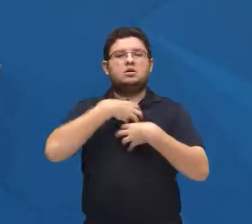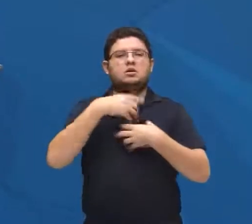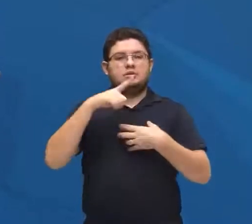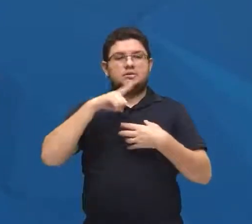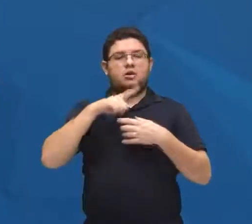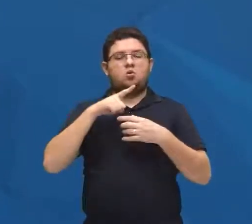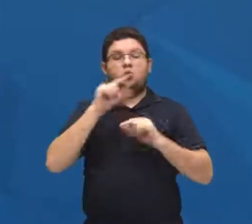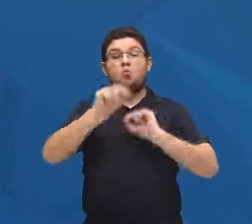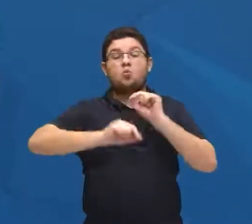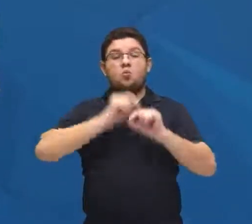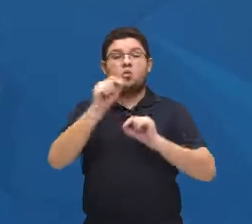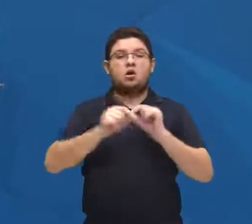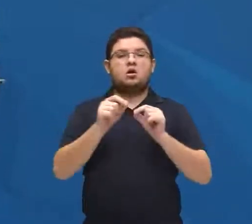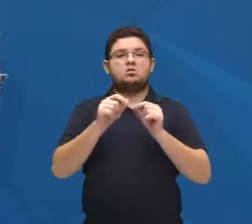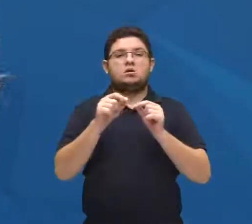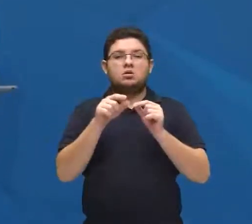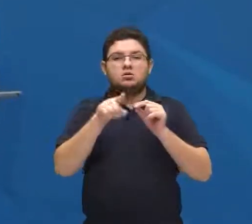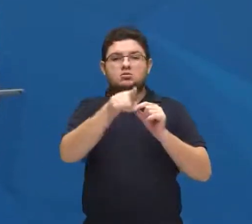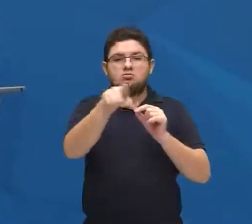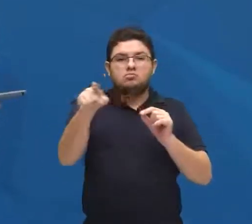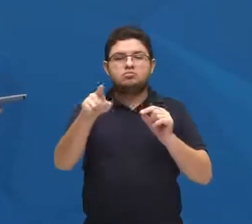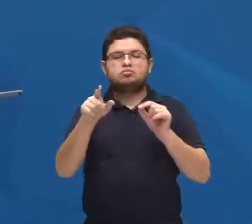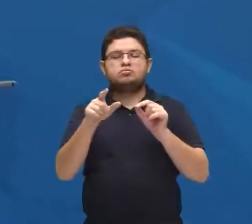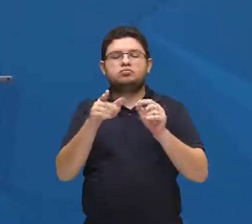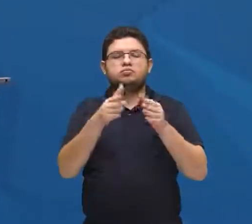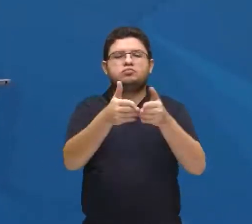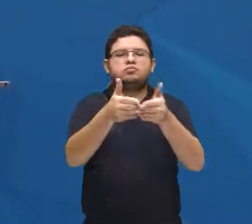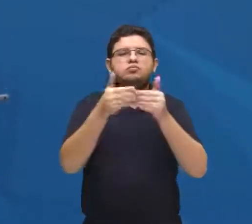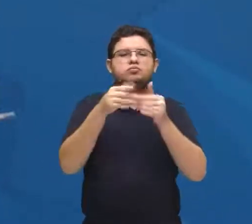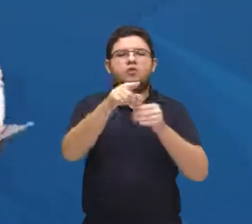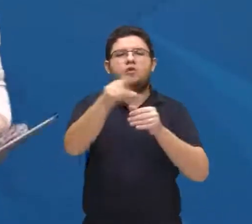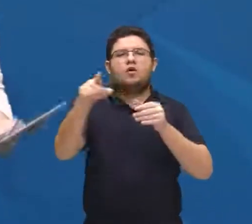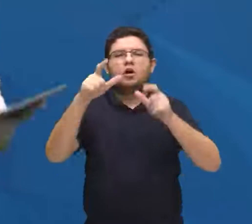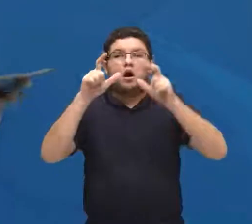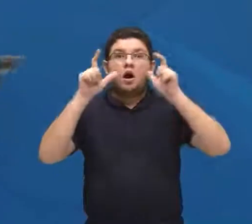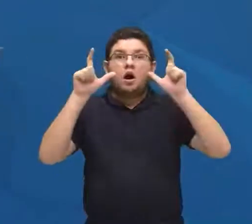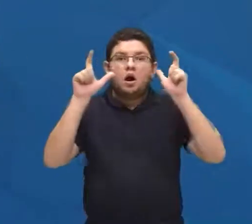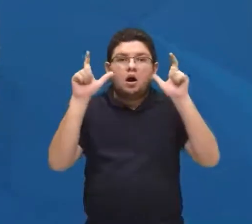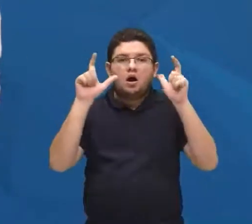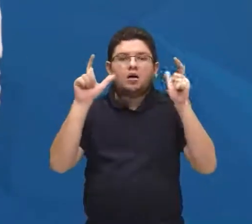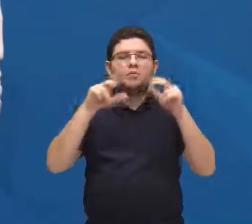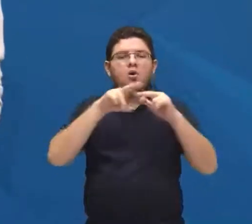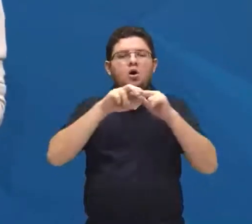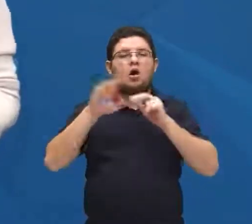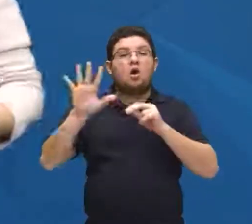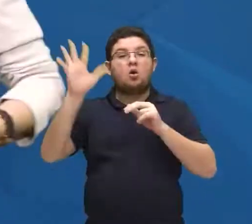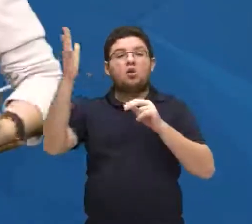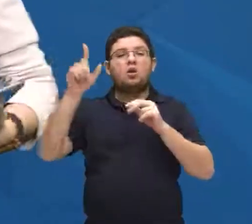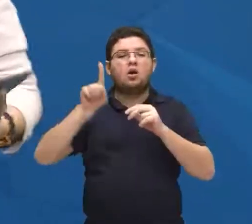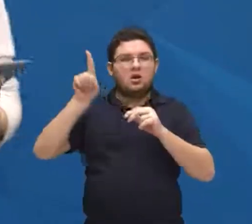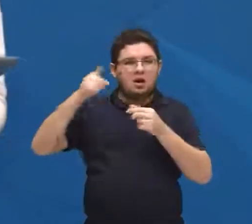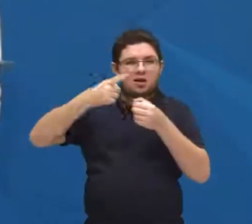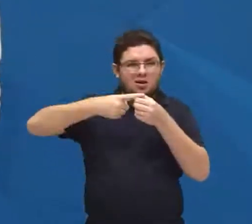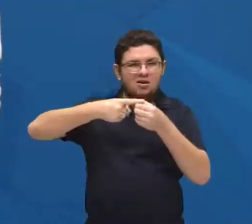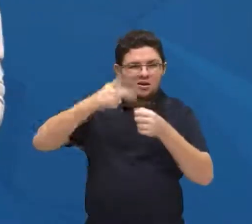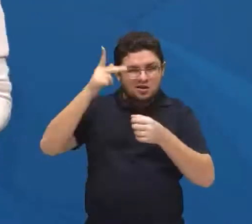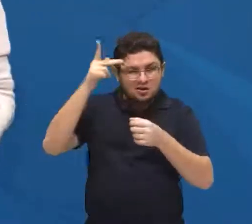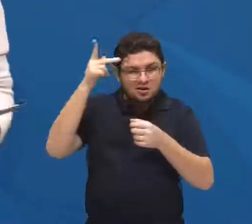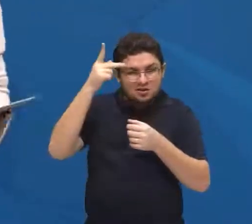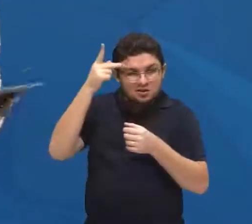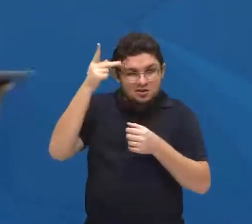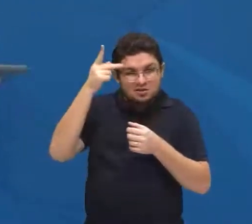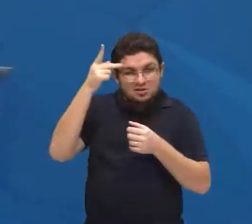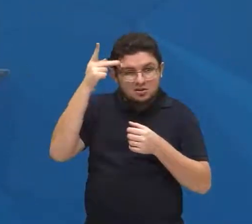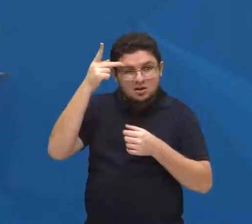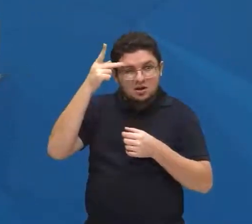apelativa, chama a sua atenção e, nesse caso, trouxe como consequência essa revolta popular que viralizou ali,